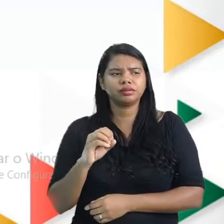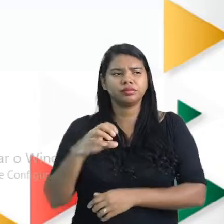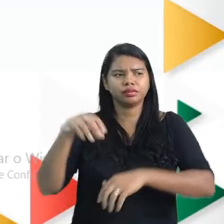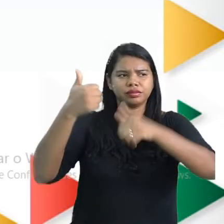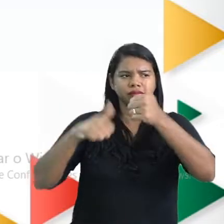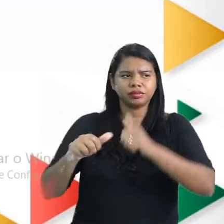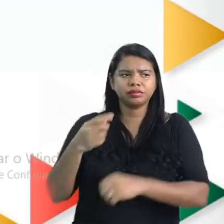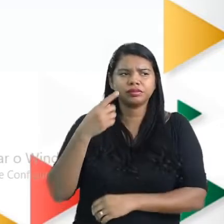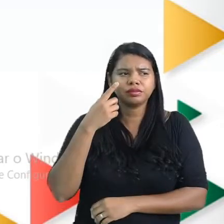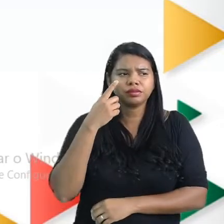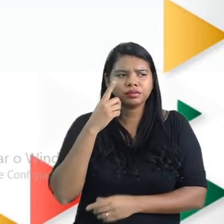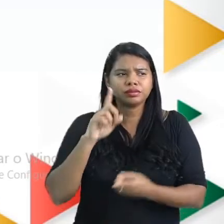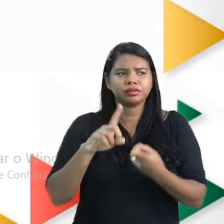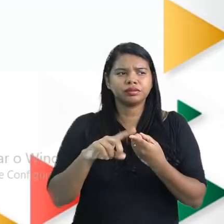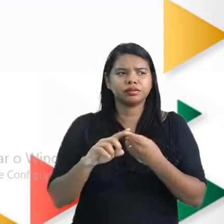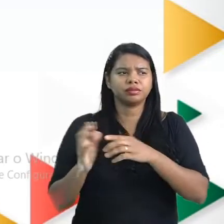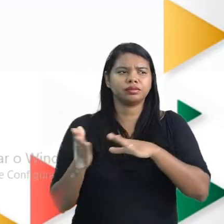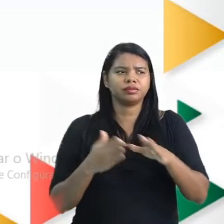aí que existe a